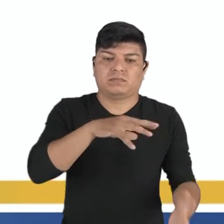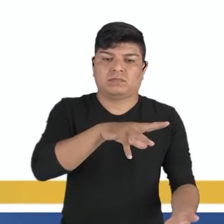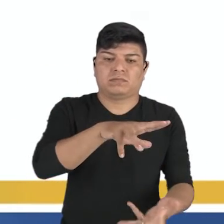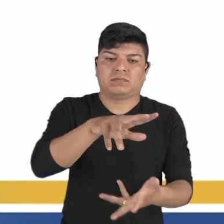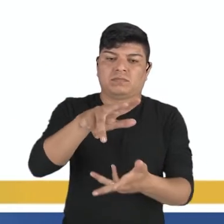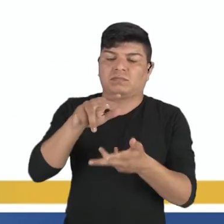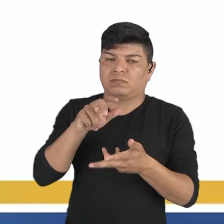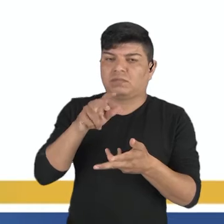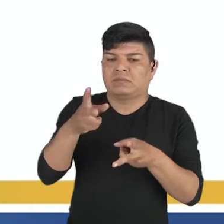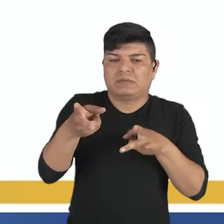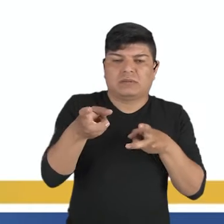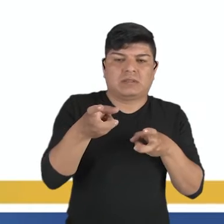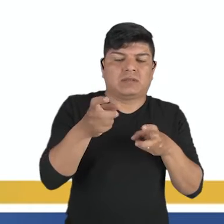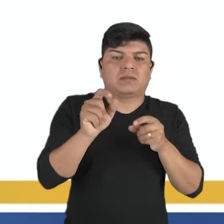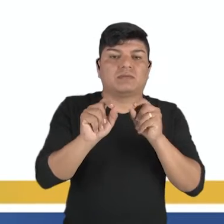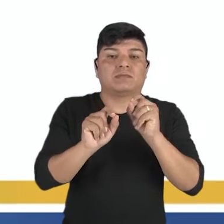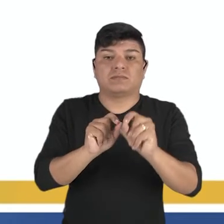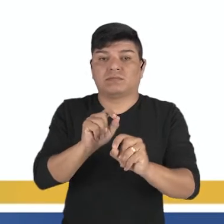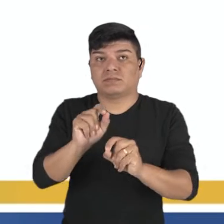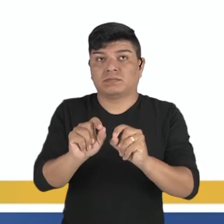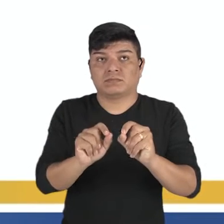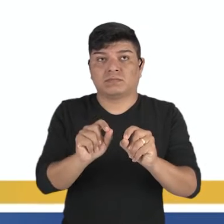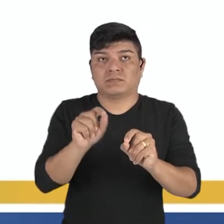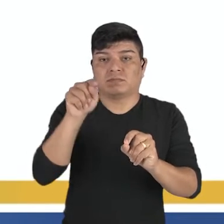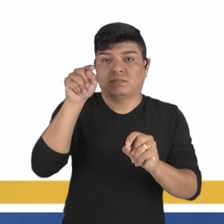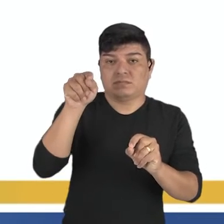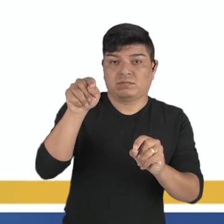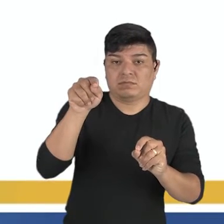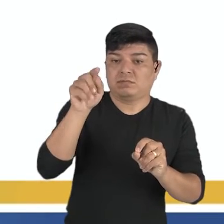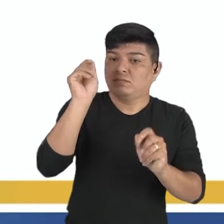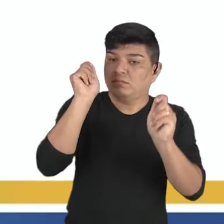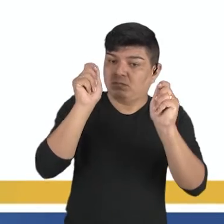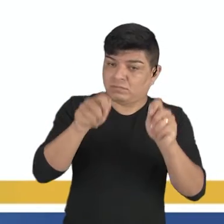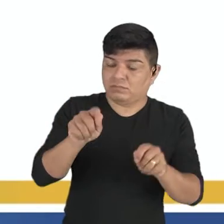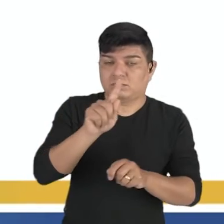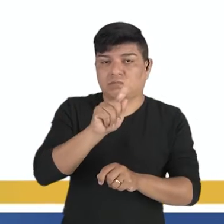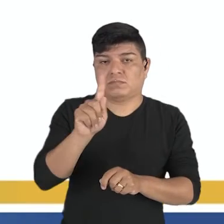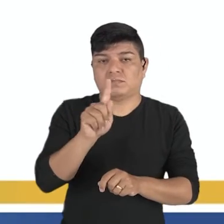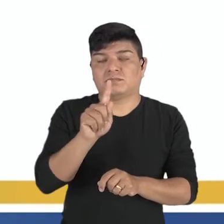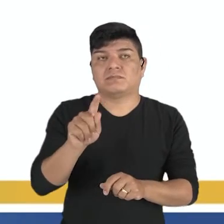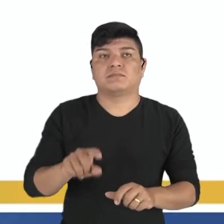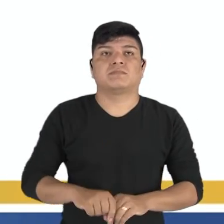mundo nos leva a pensar que essa opção não é possível.